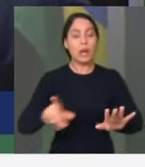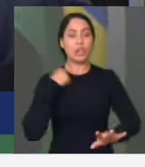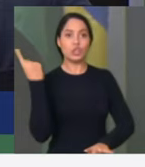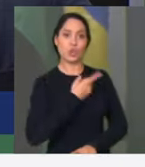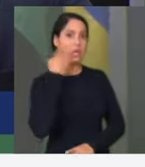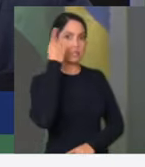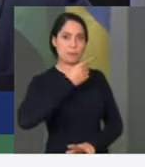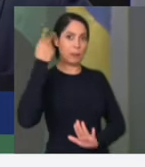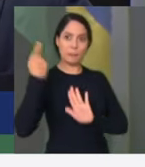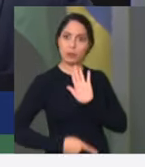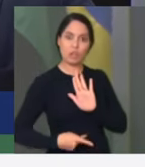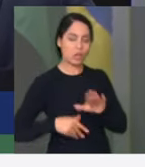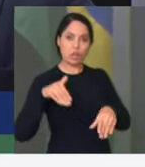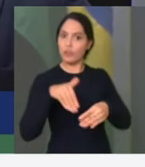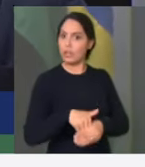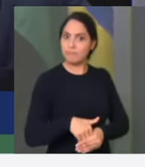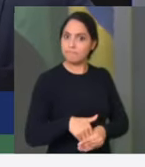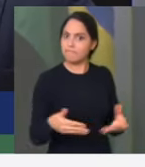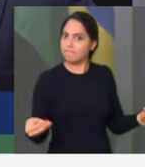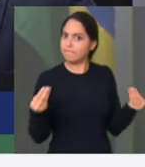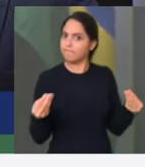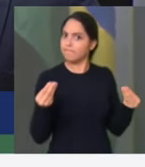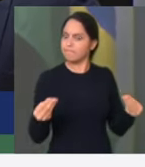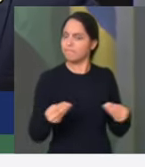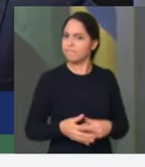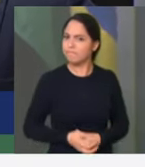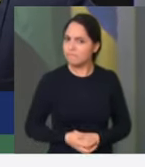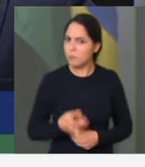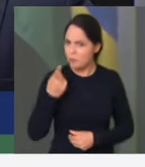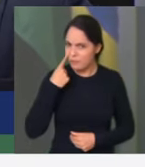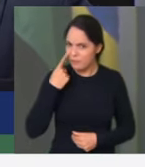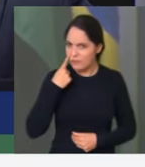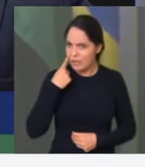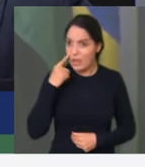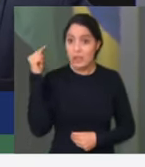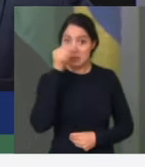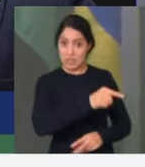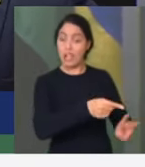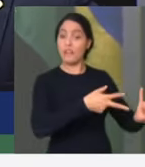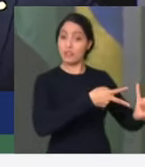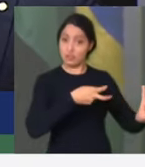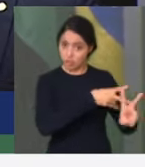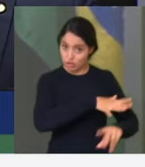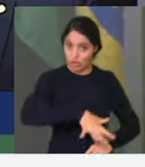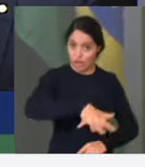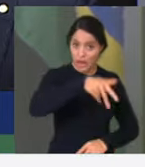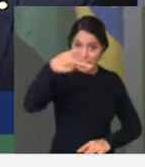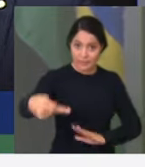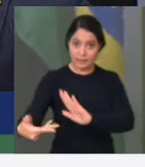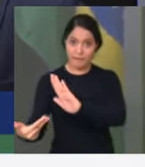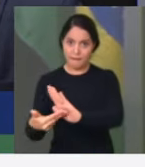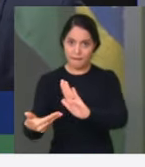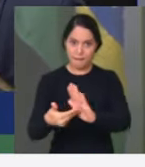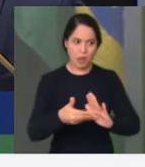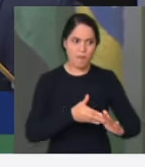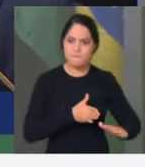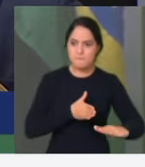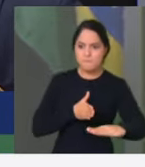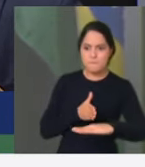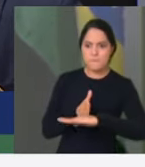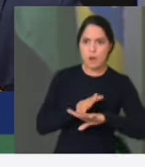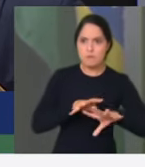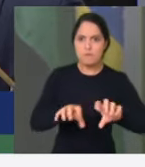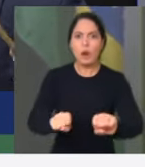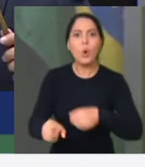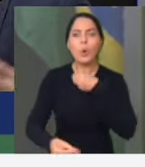João vó tem esse projeto E aí eu que fizeram tentaram invadir a câmara dos deputados jogando